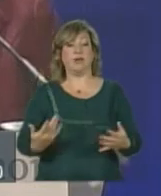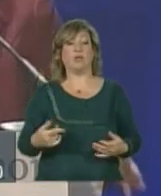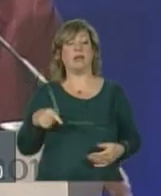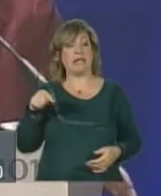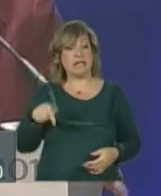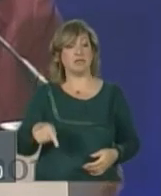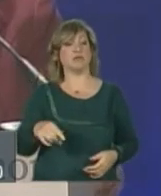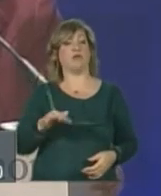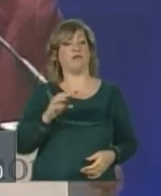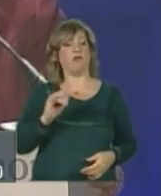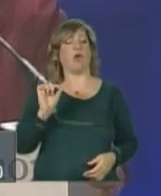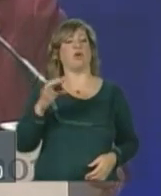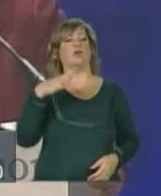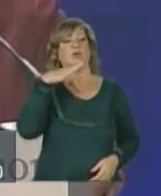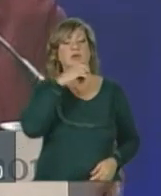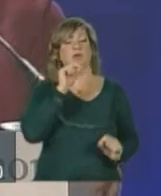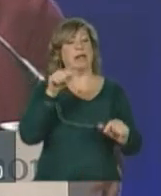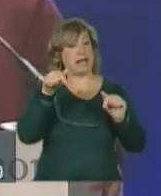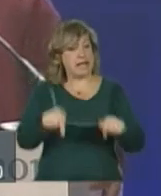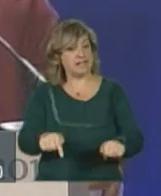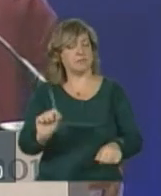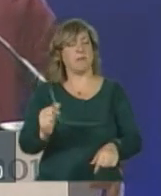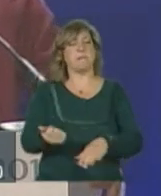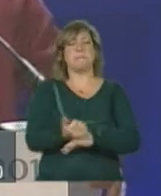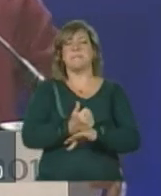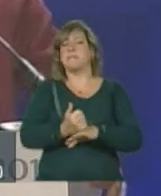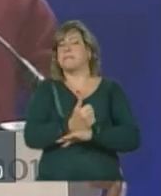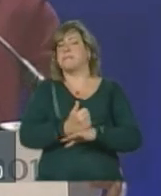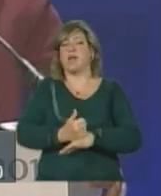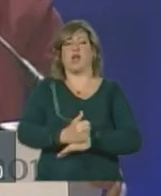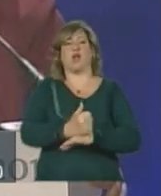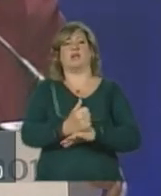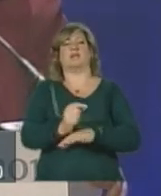que essa seria uma das melhores práticas